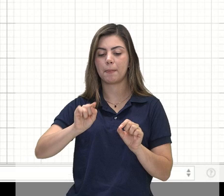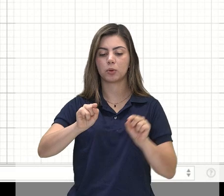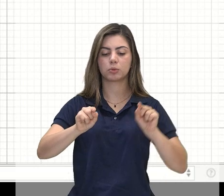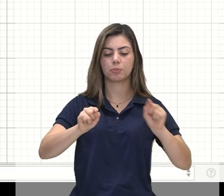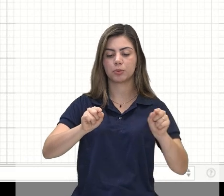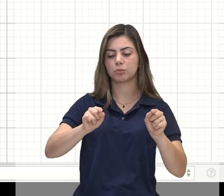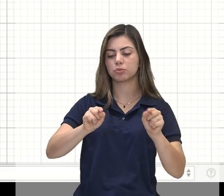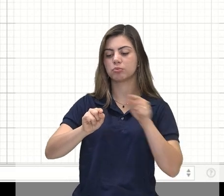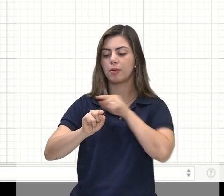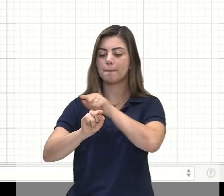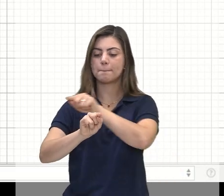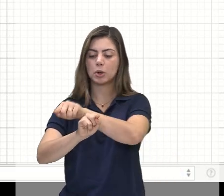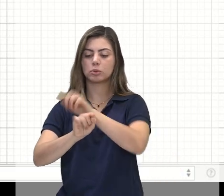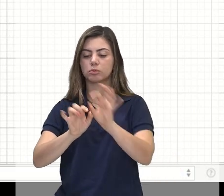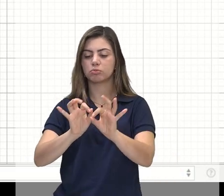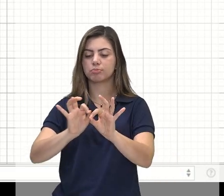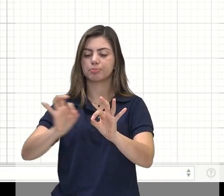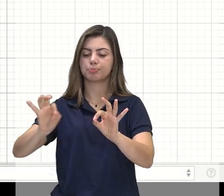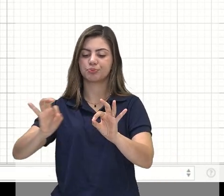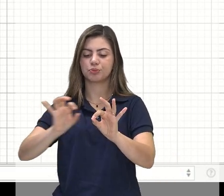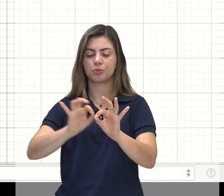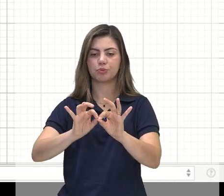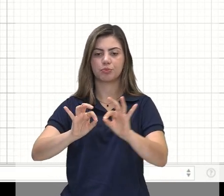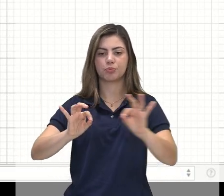para nós pegarmos e